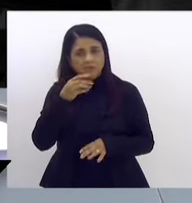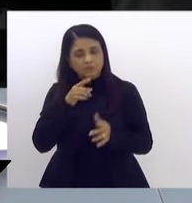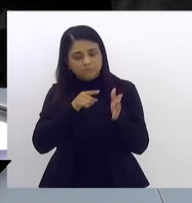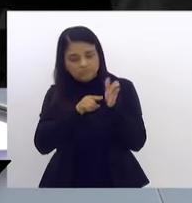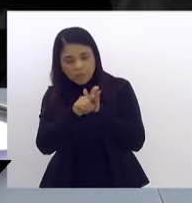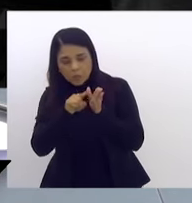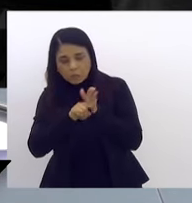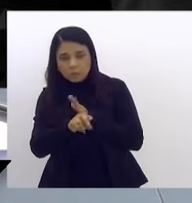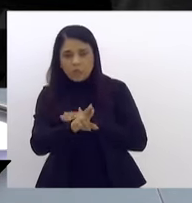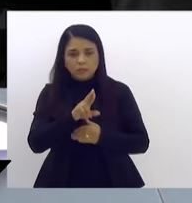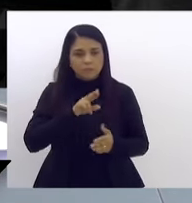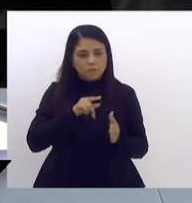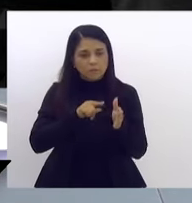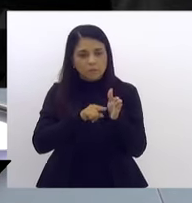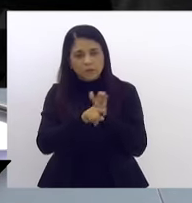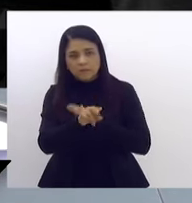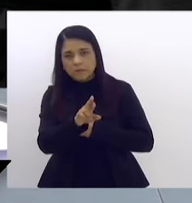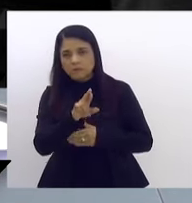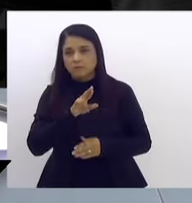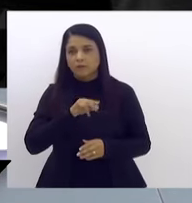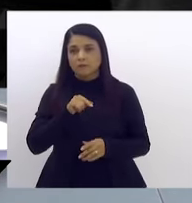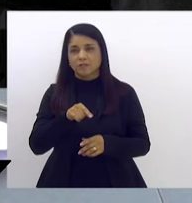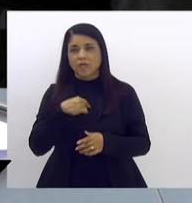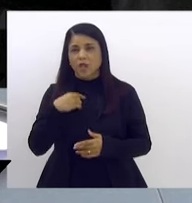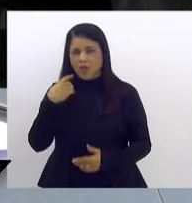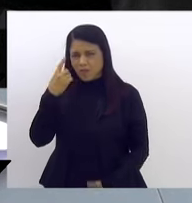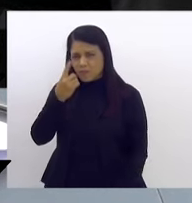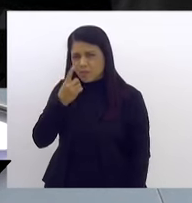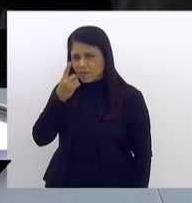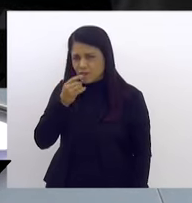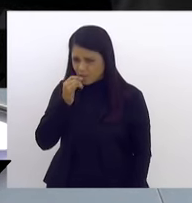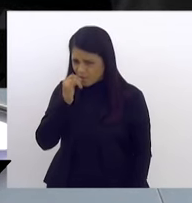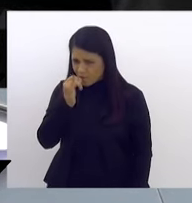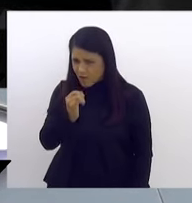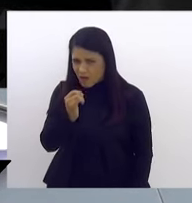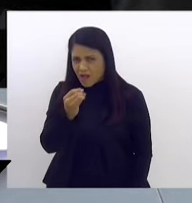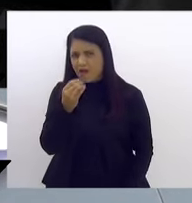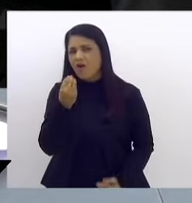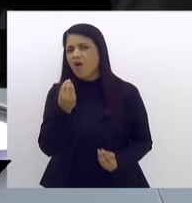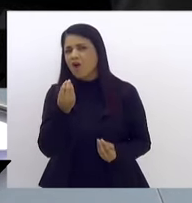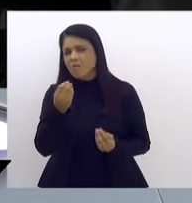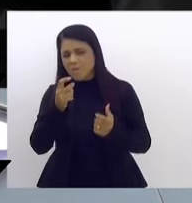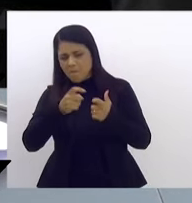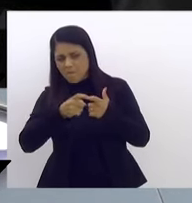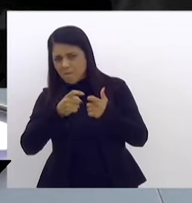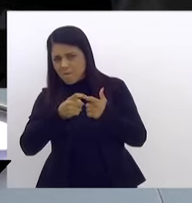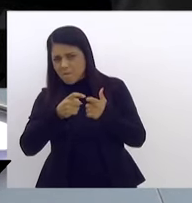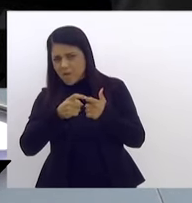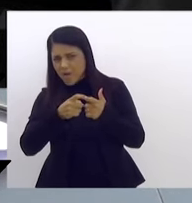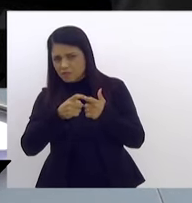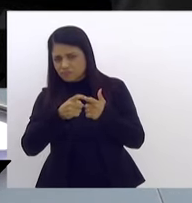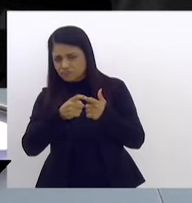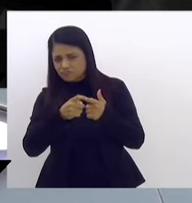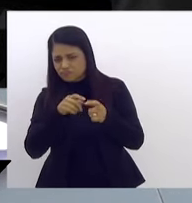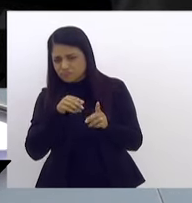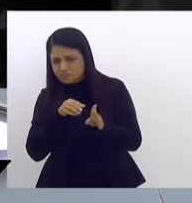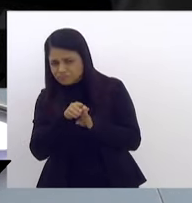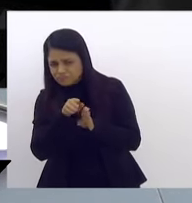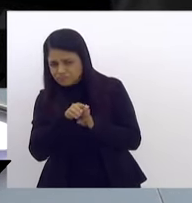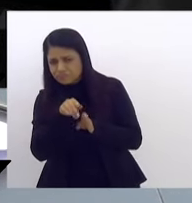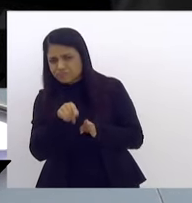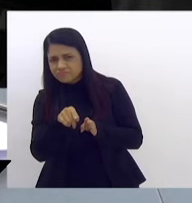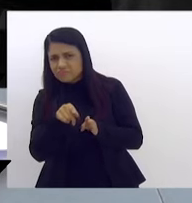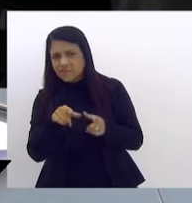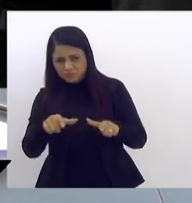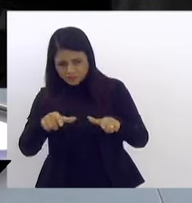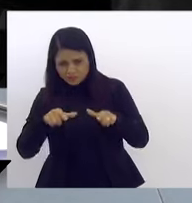desde quando Deputado vai dizer como é que médico psiquiatra faz diagnóstico eu